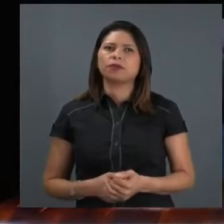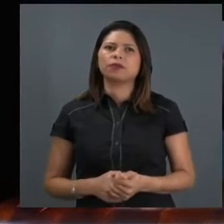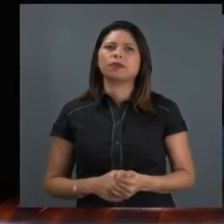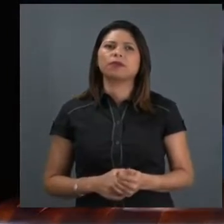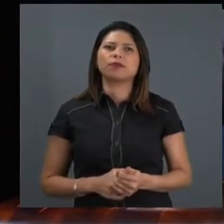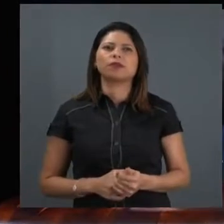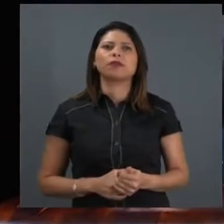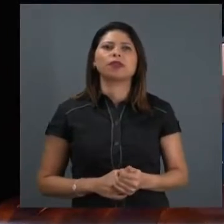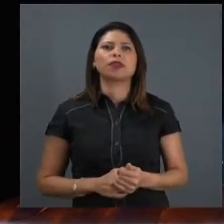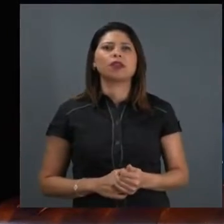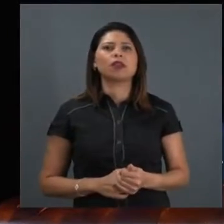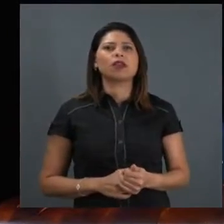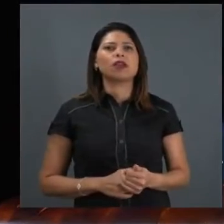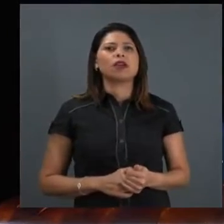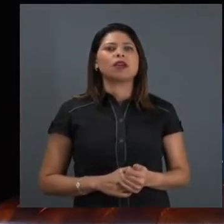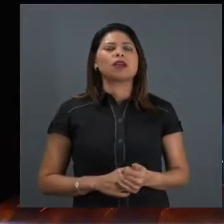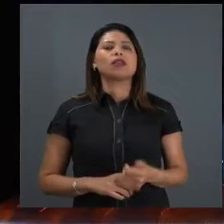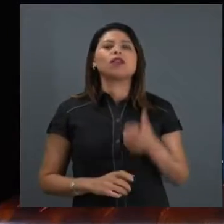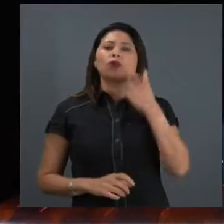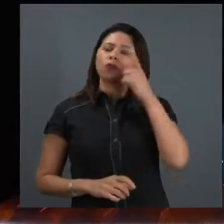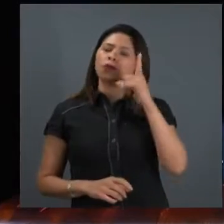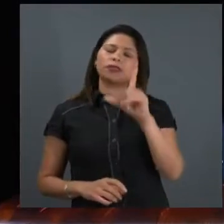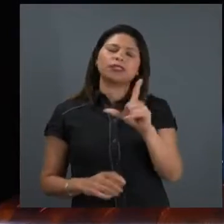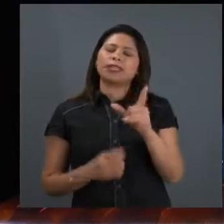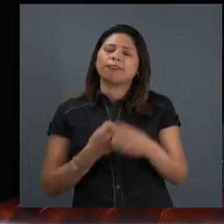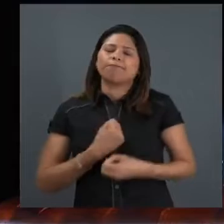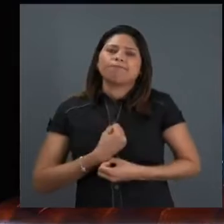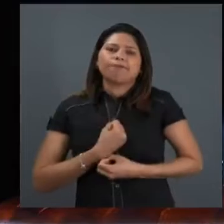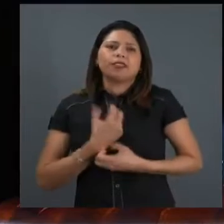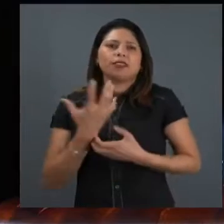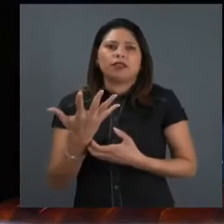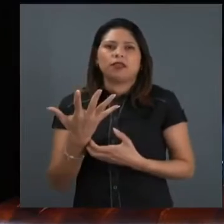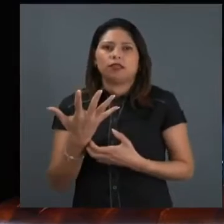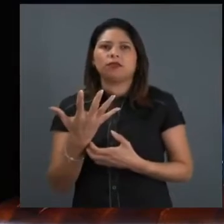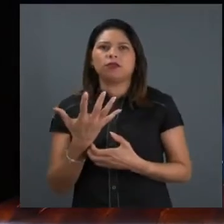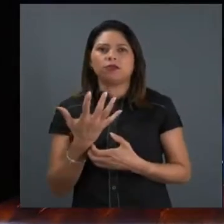todas insuficientes para expressar